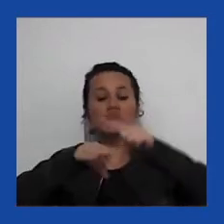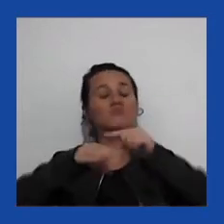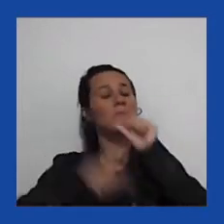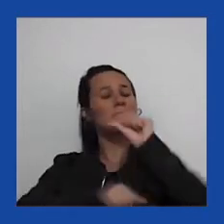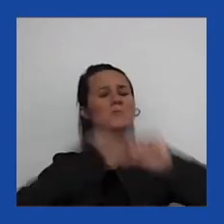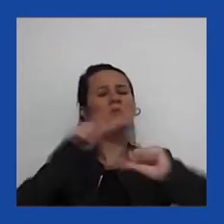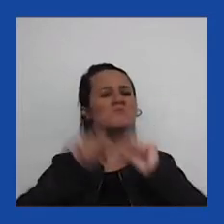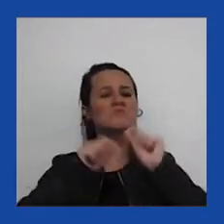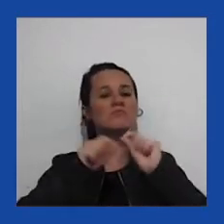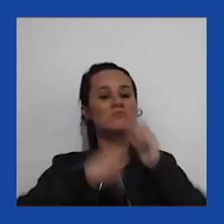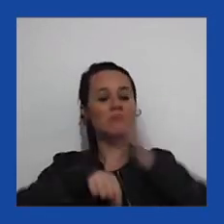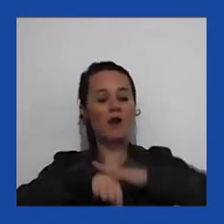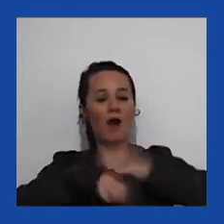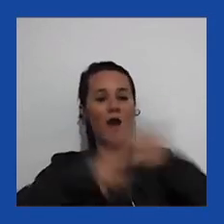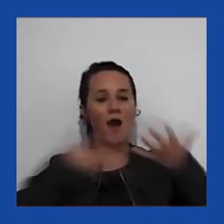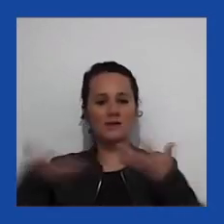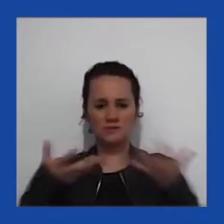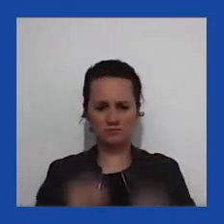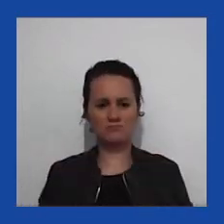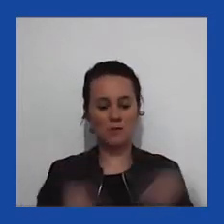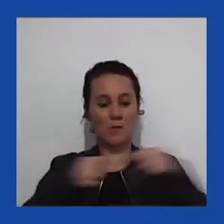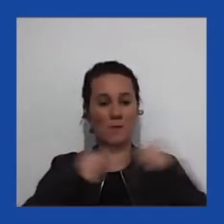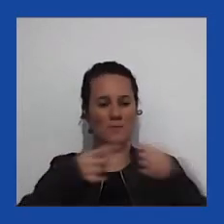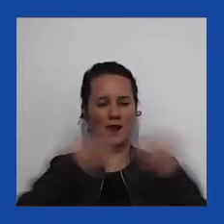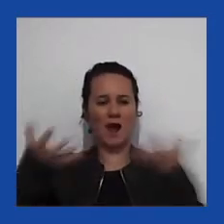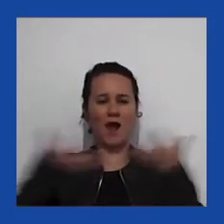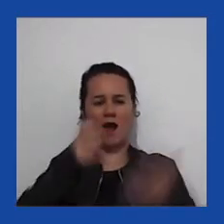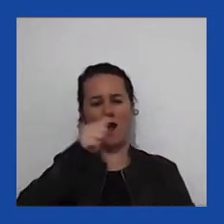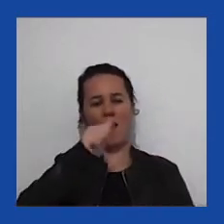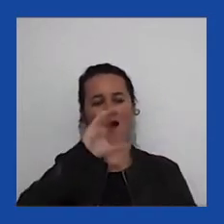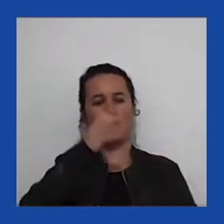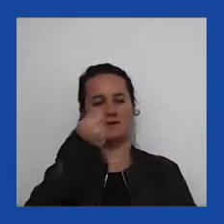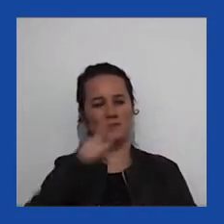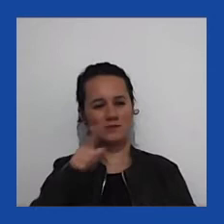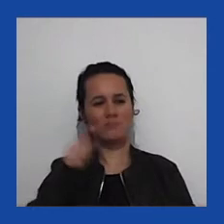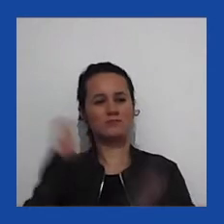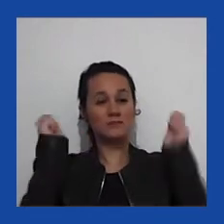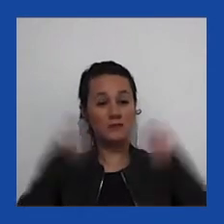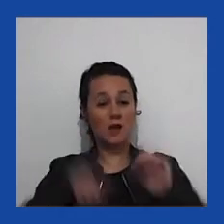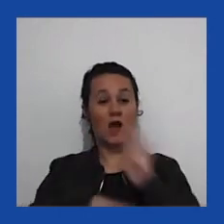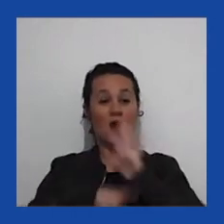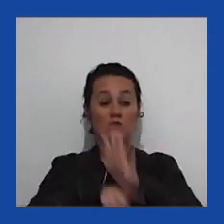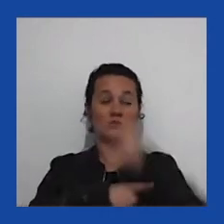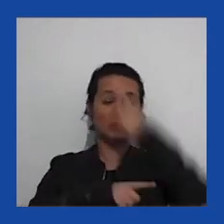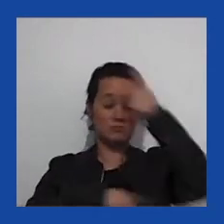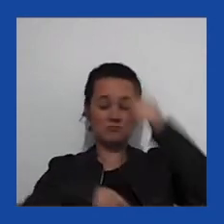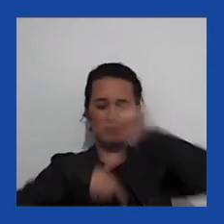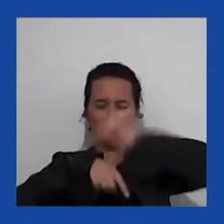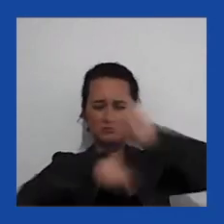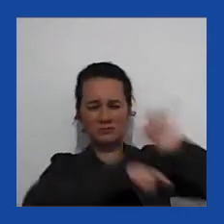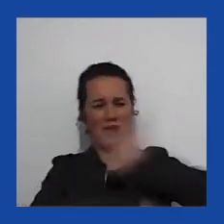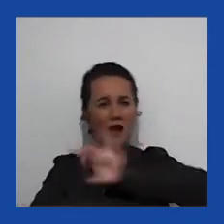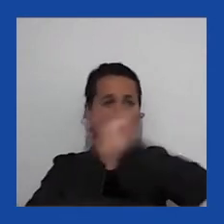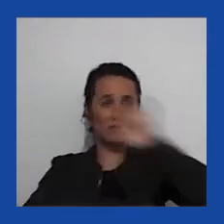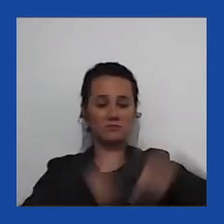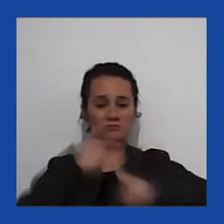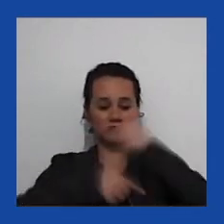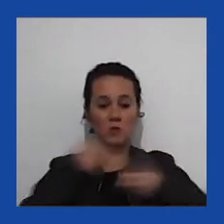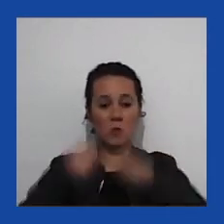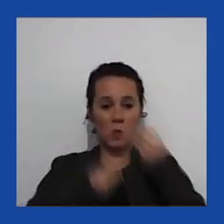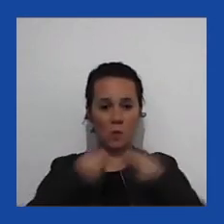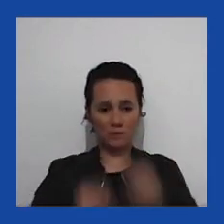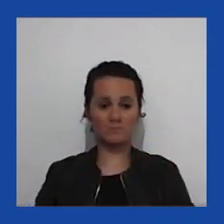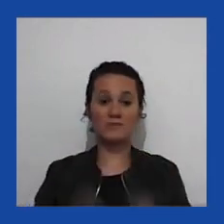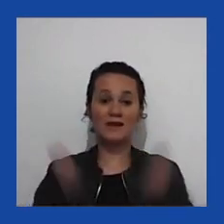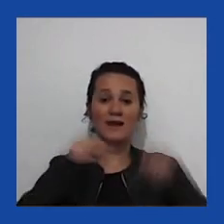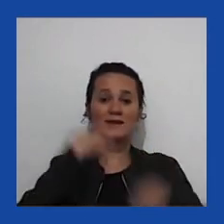DNA da Votorantim, né? A ação, e a ação capilar em todos os municípios onde a gente atua. Nós queremos fortalecer essa